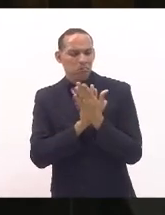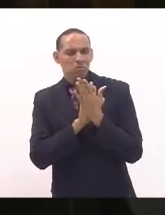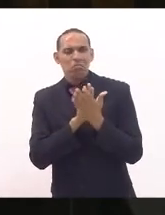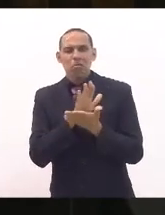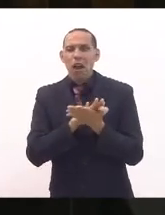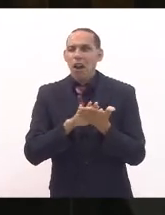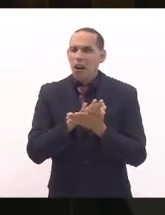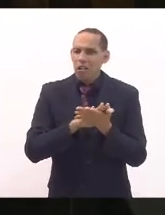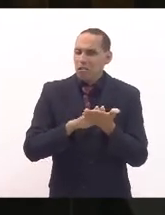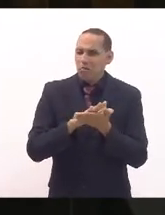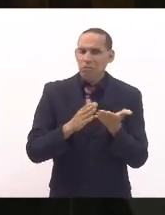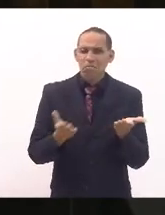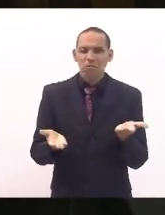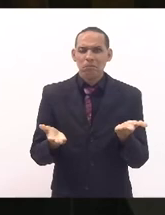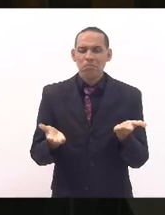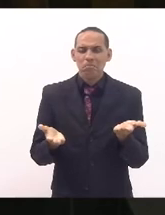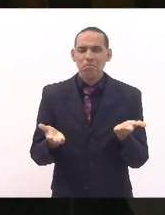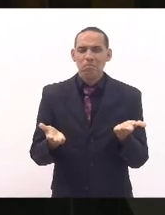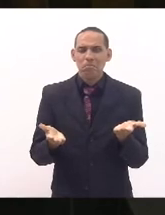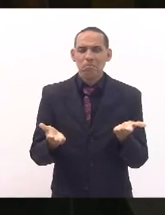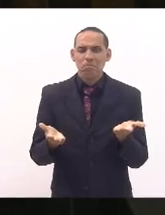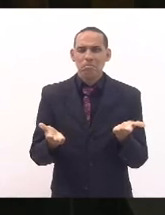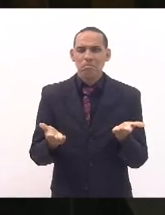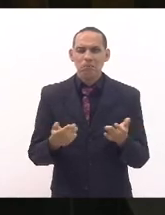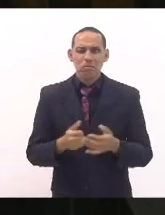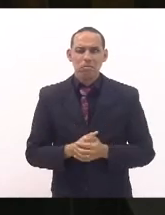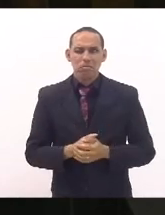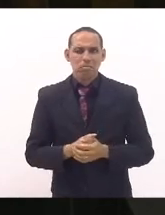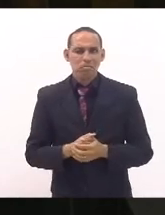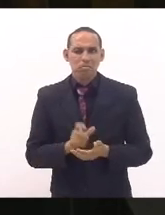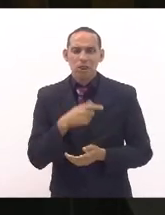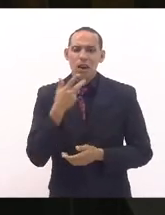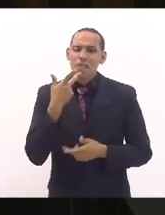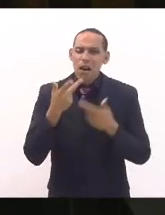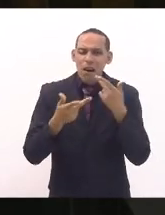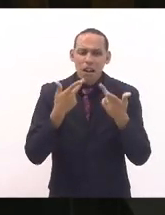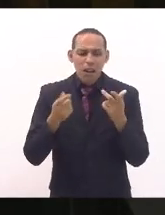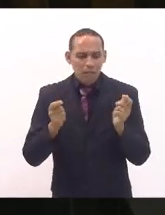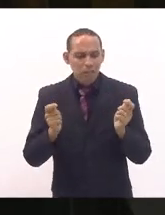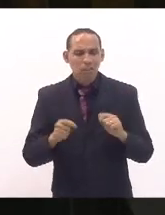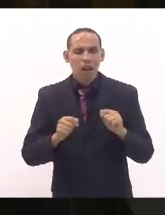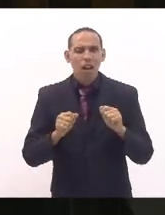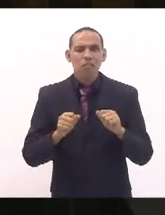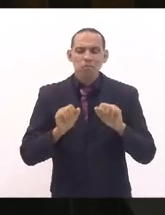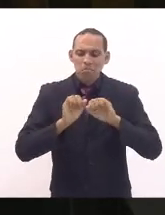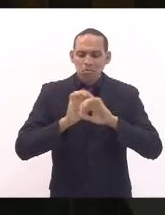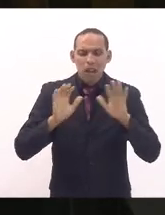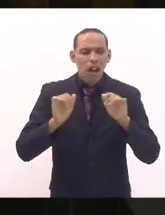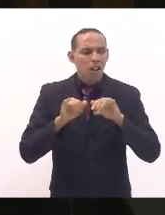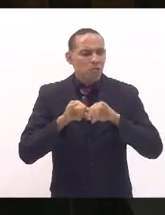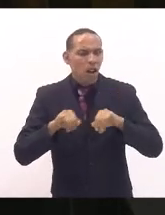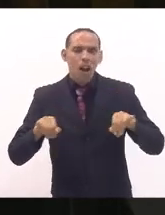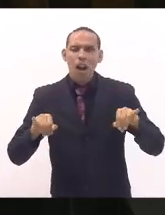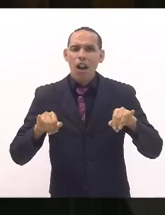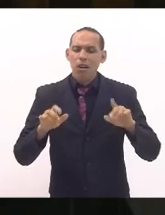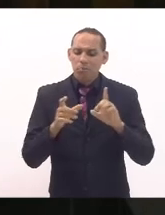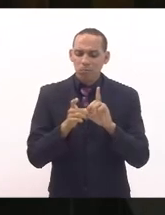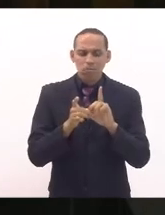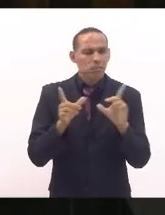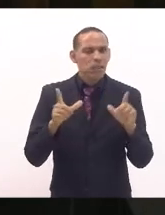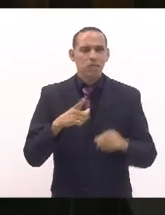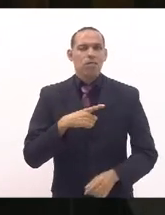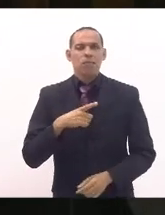não. Que a gente possa falar e nos manifestarmos aqui